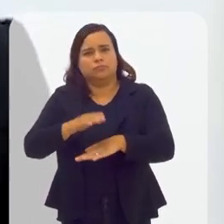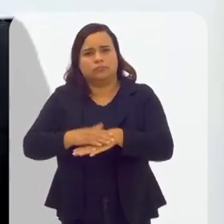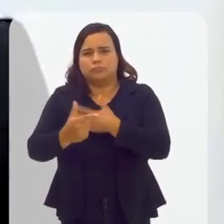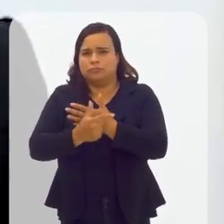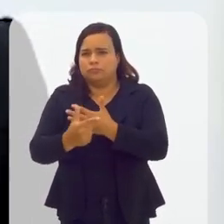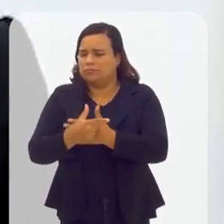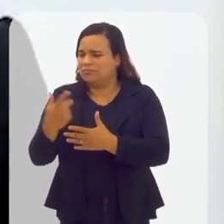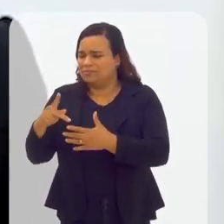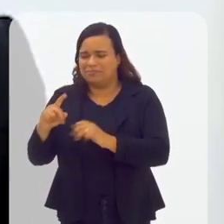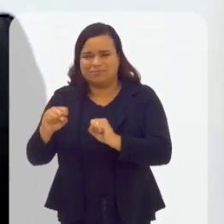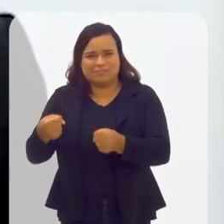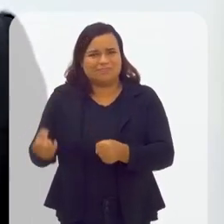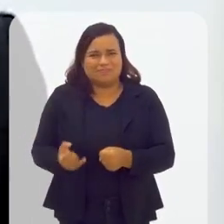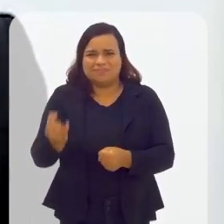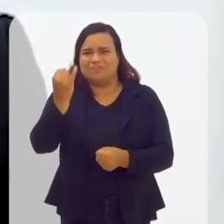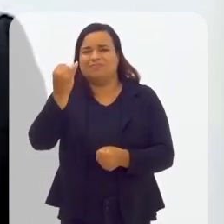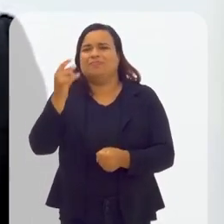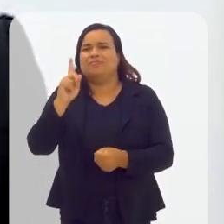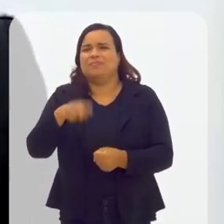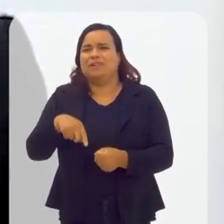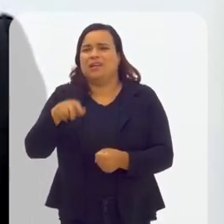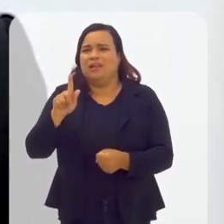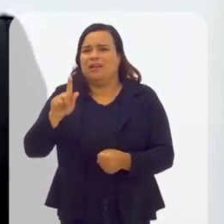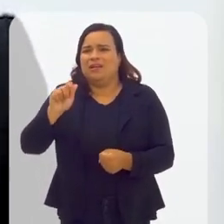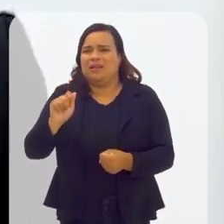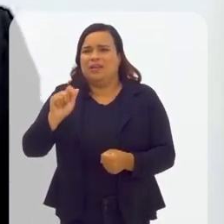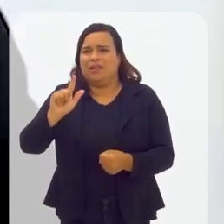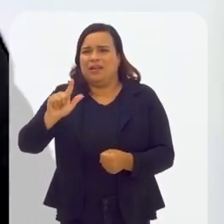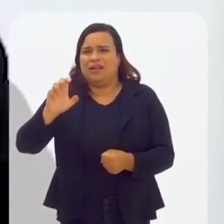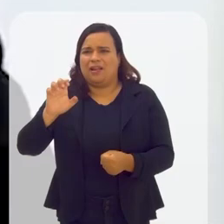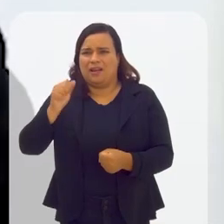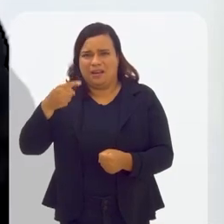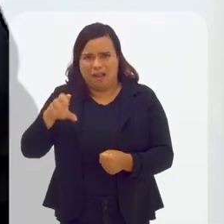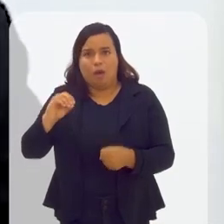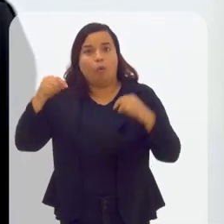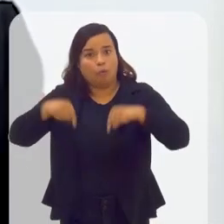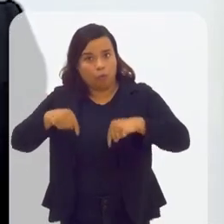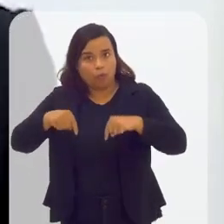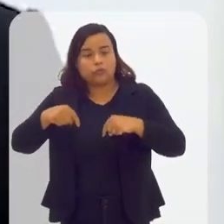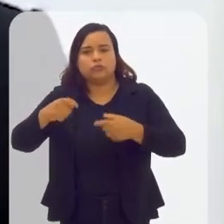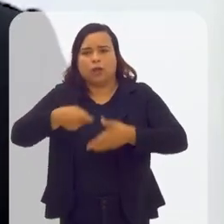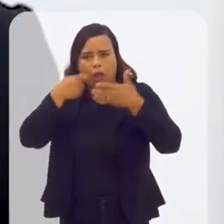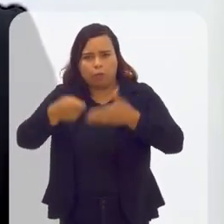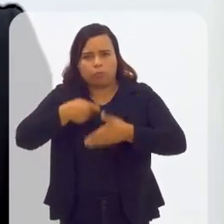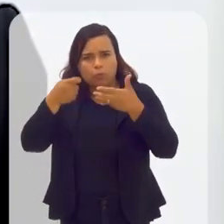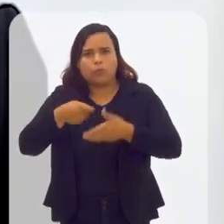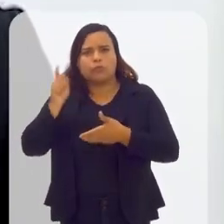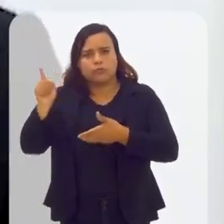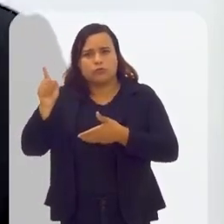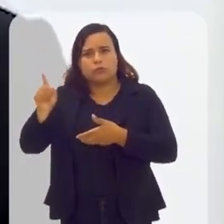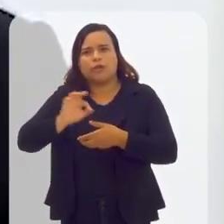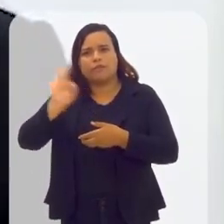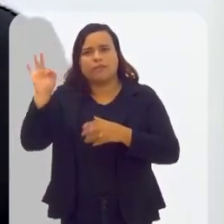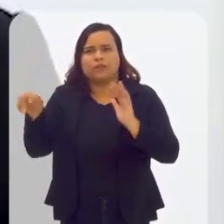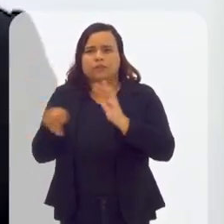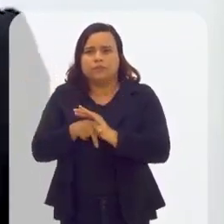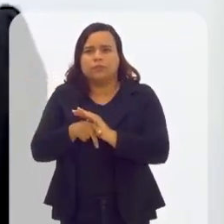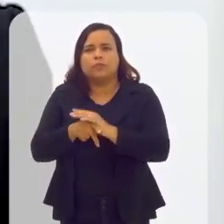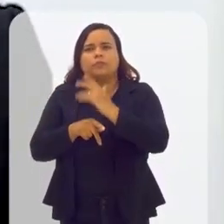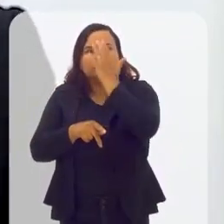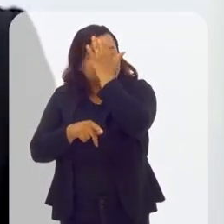papel importantíssimo, que foi o do Galeão. Hoje mesmo, no almoço lá na Federação das Indústrias com o